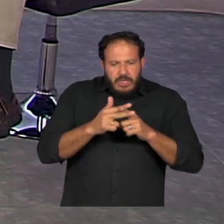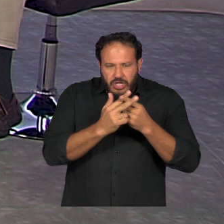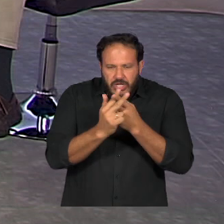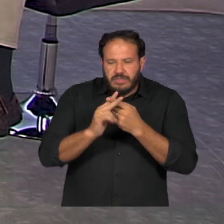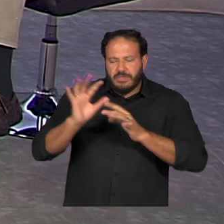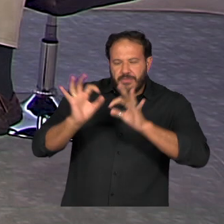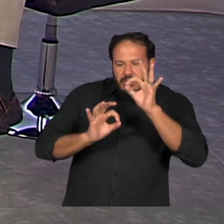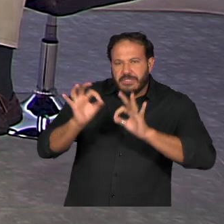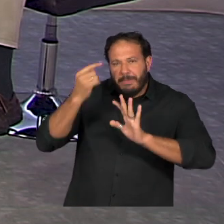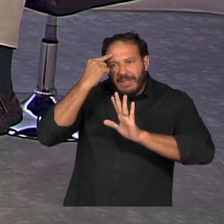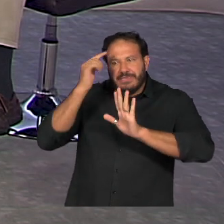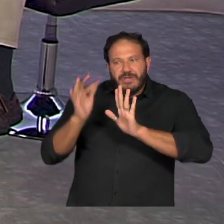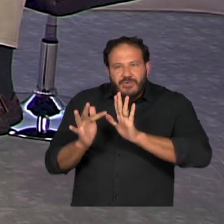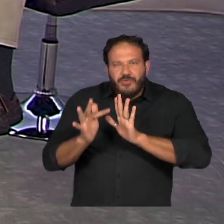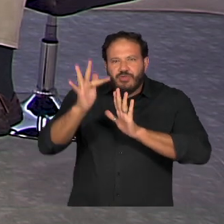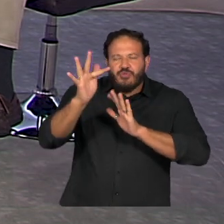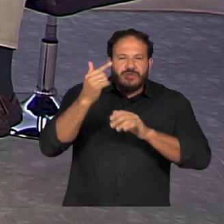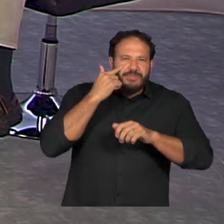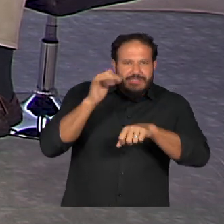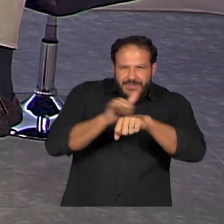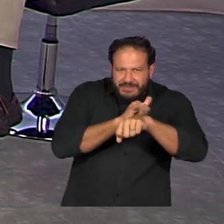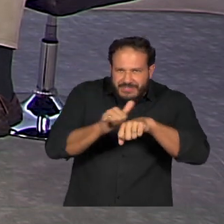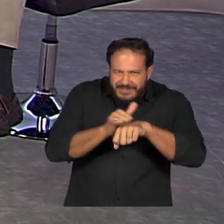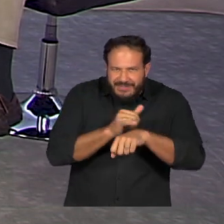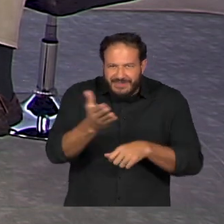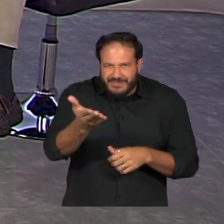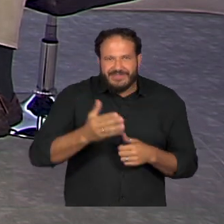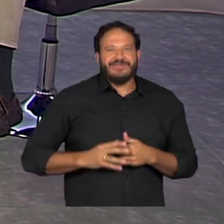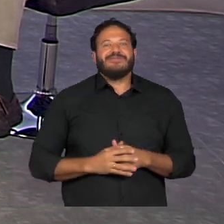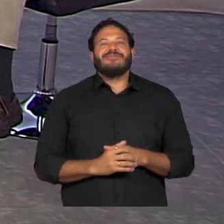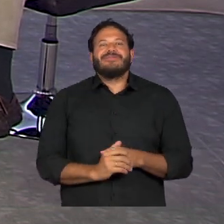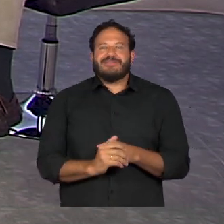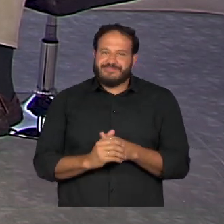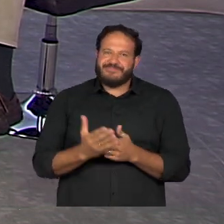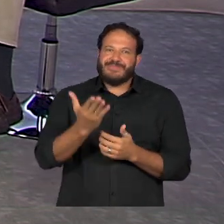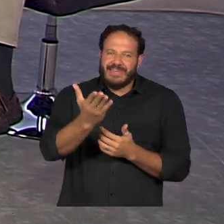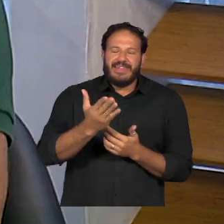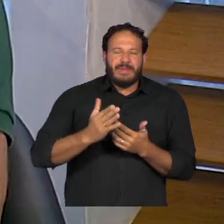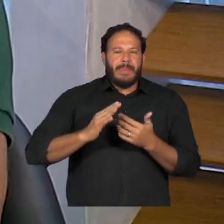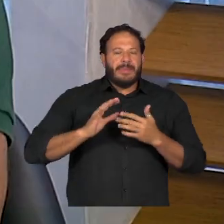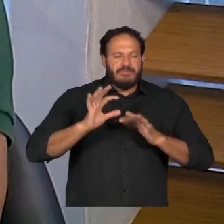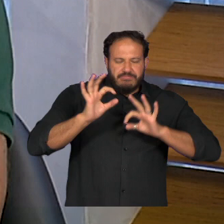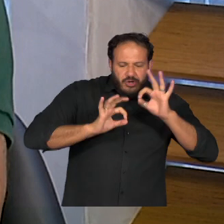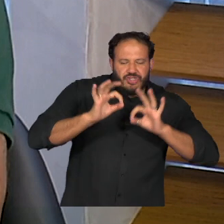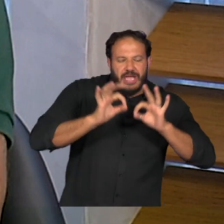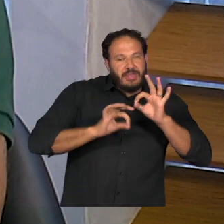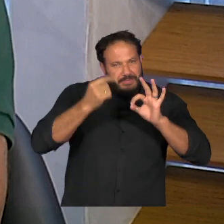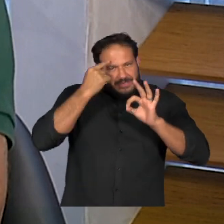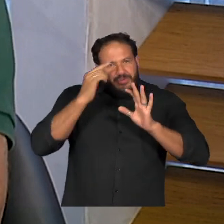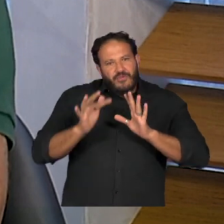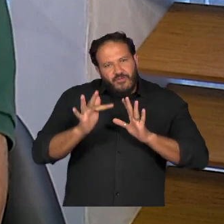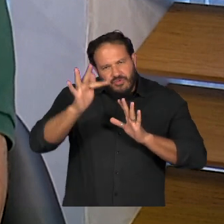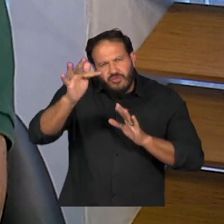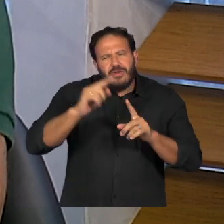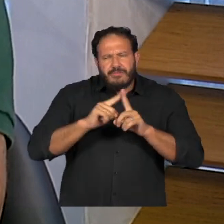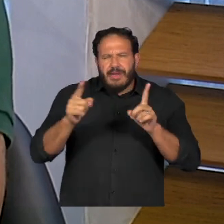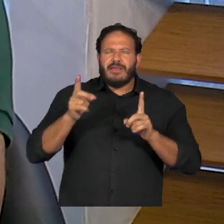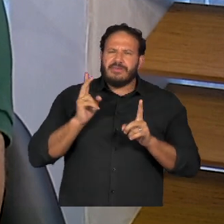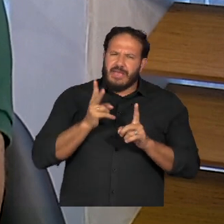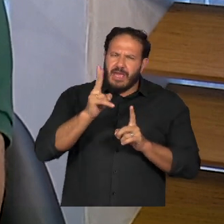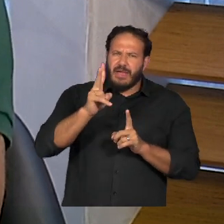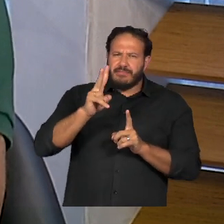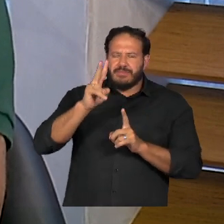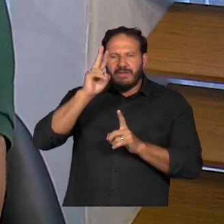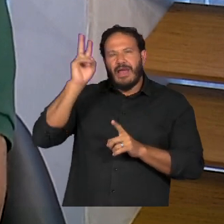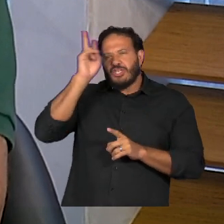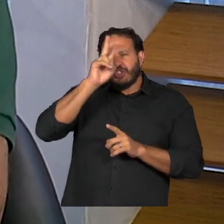projetos futuros sobretudo projeto futuros né mas evidentemente levando em conta a